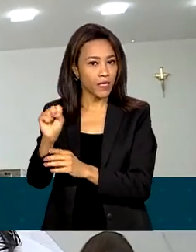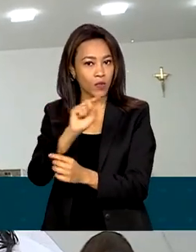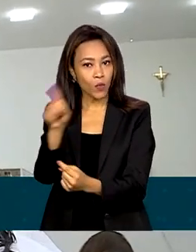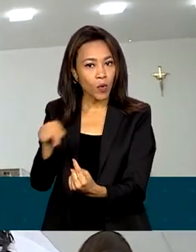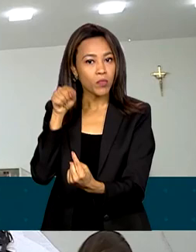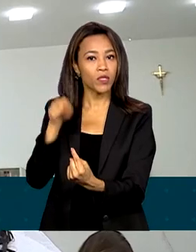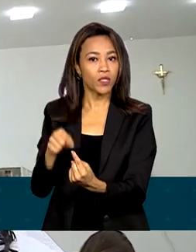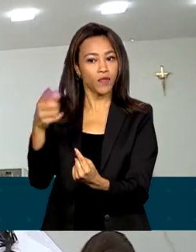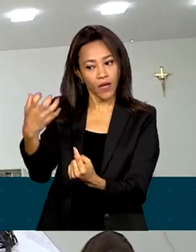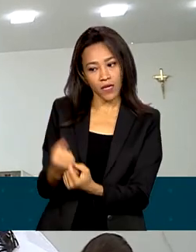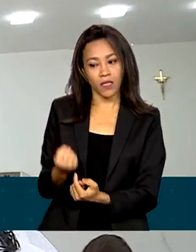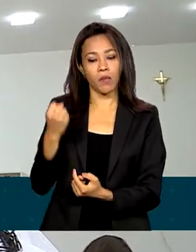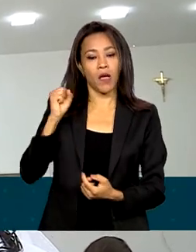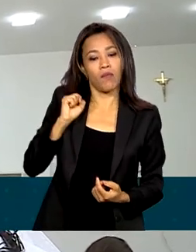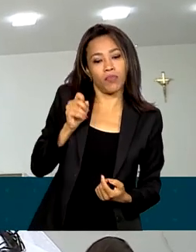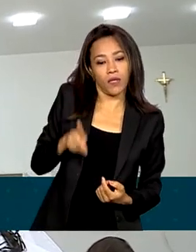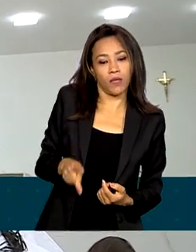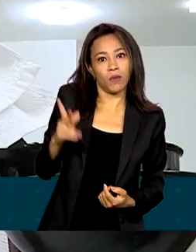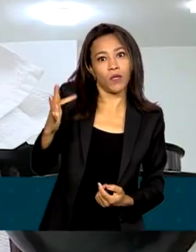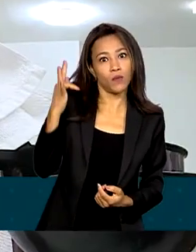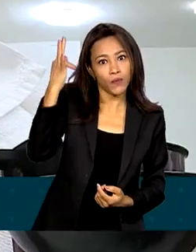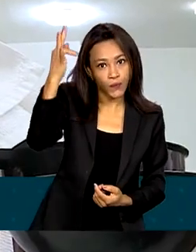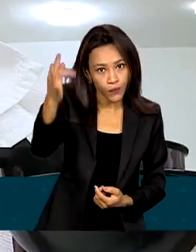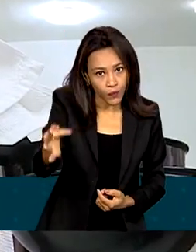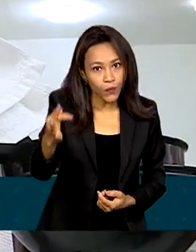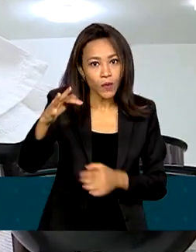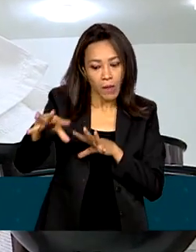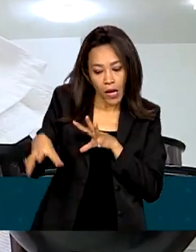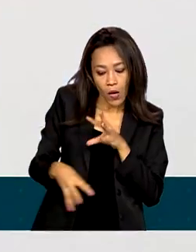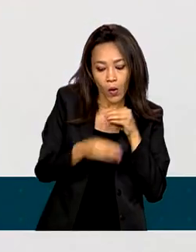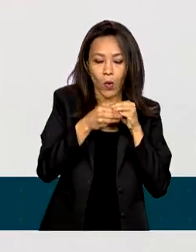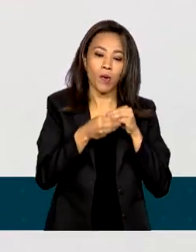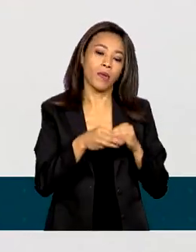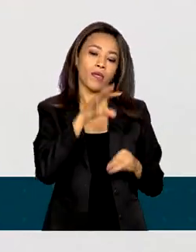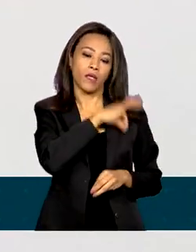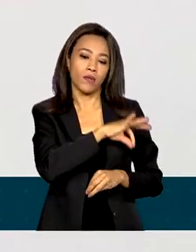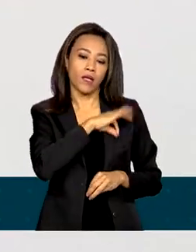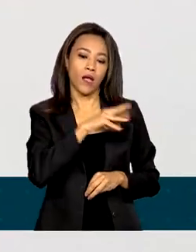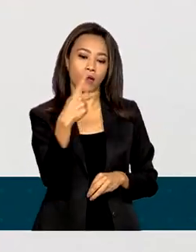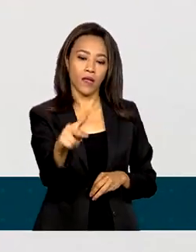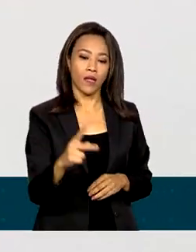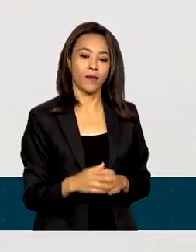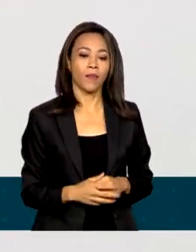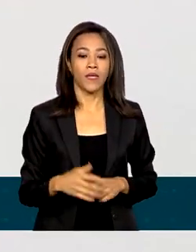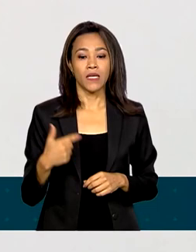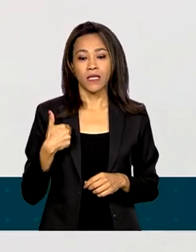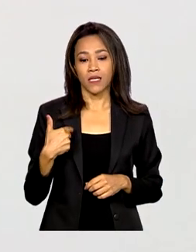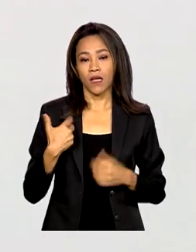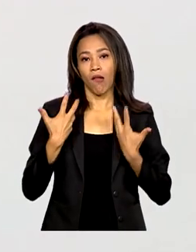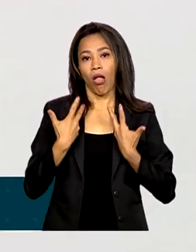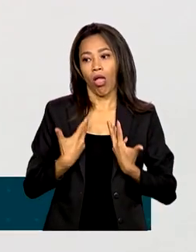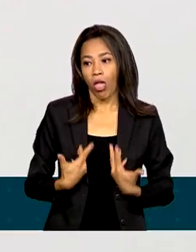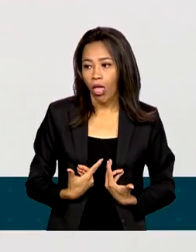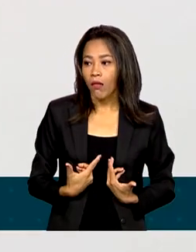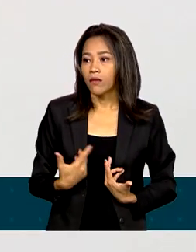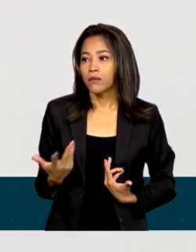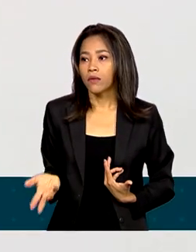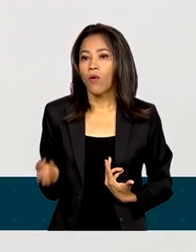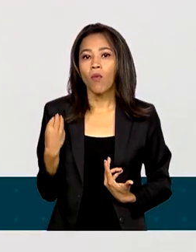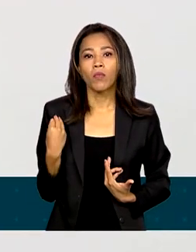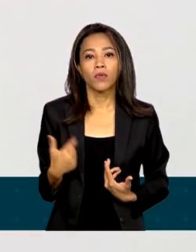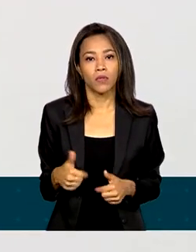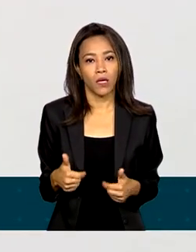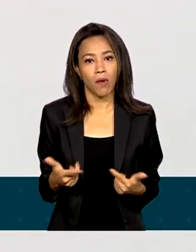é receber a aposentadoria no futuro como complemento da renda. Se eu me desgastar futuramente, eu não tenho como trabalhar, porque